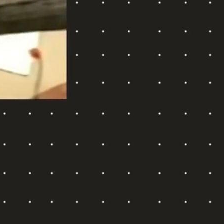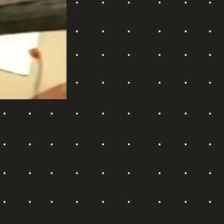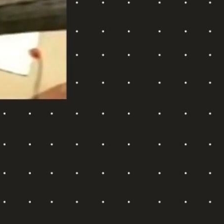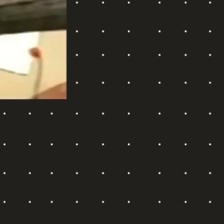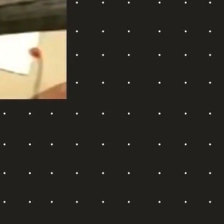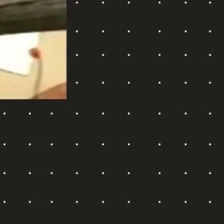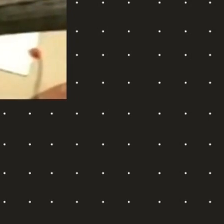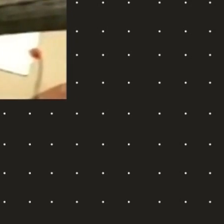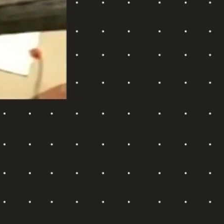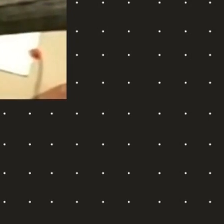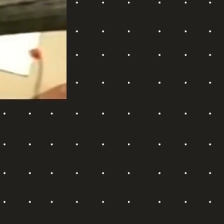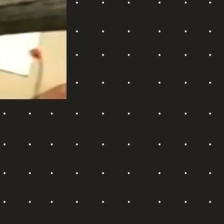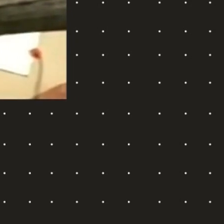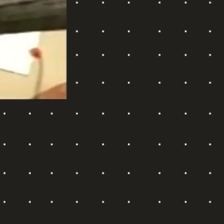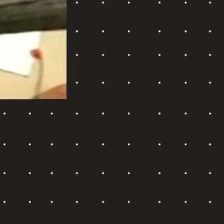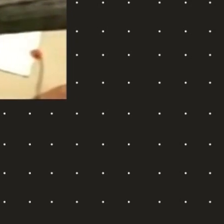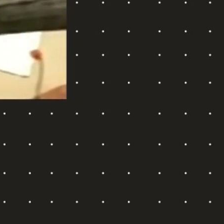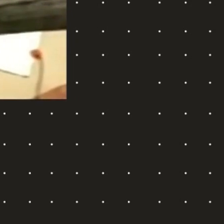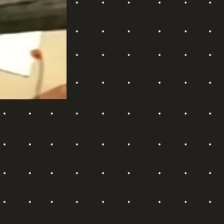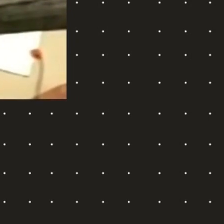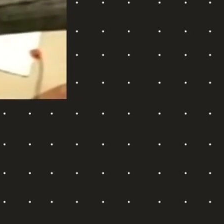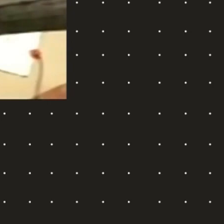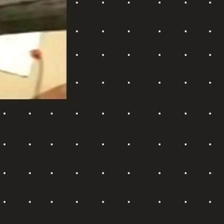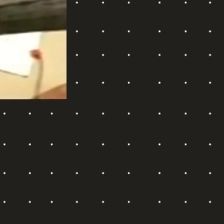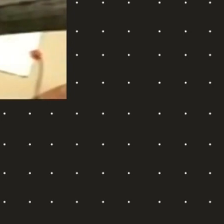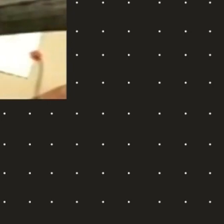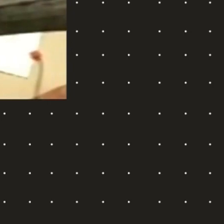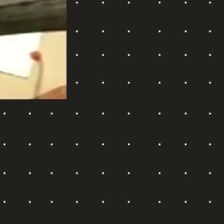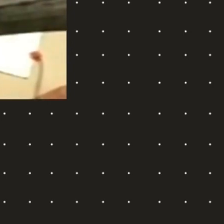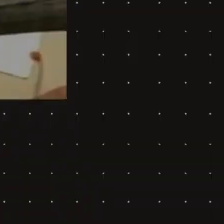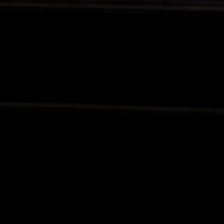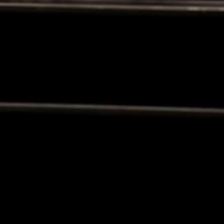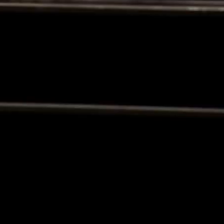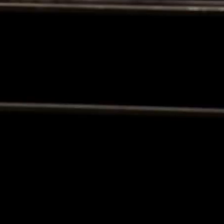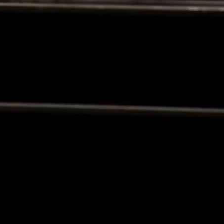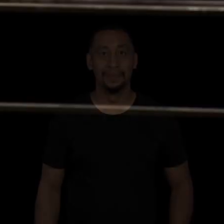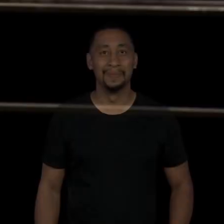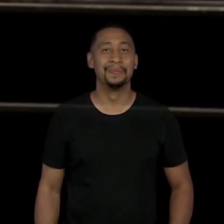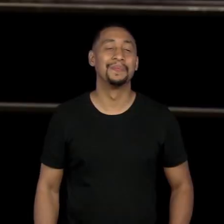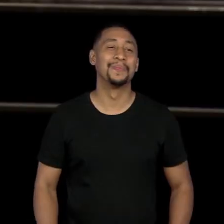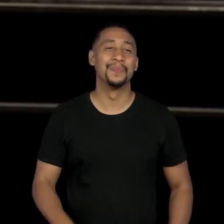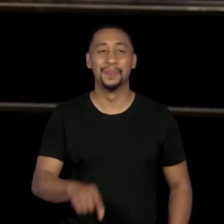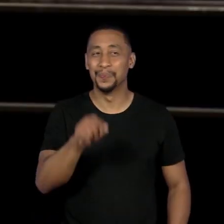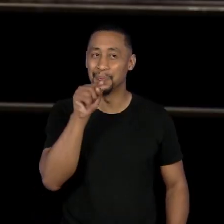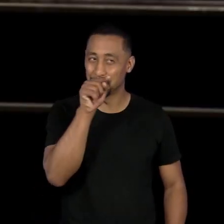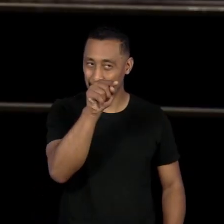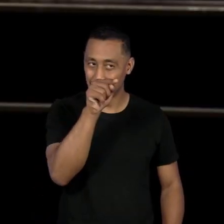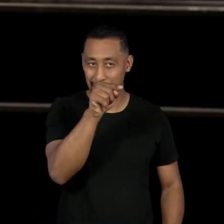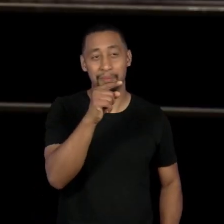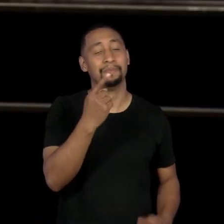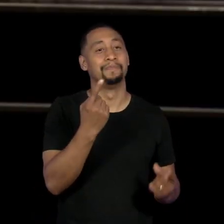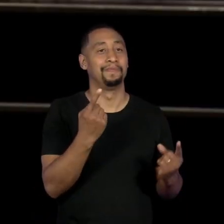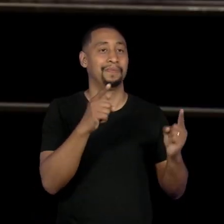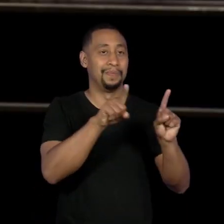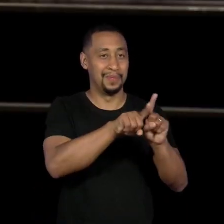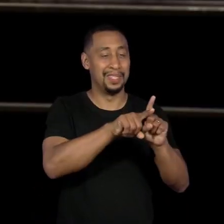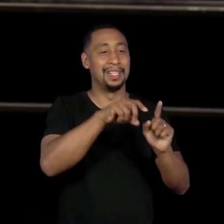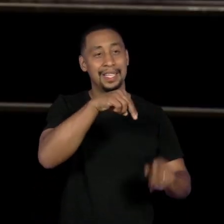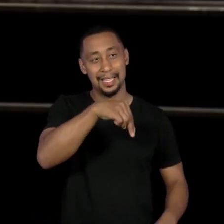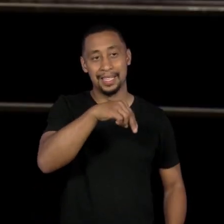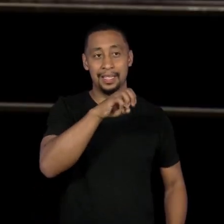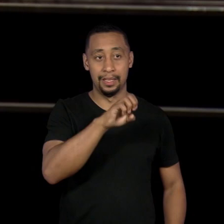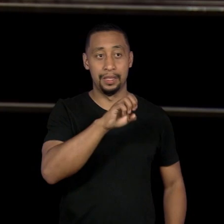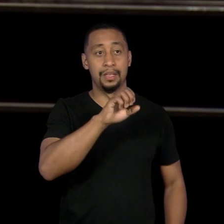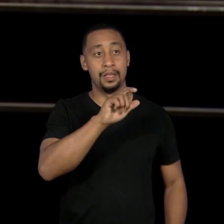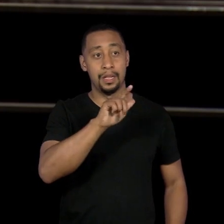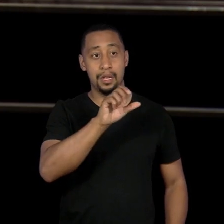Liberdade, gridem, suspirada. Você realizou, em parceria com o Nelson Motta, a série